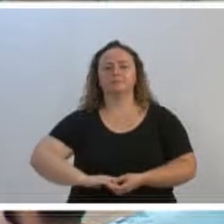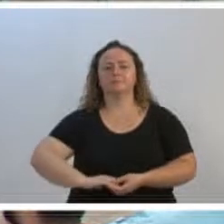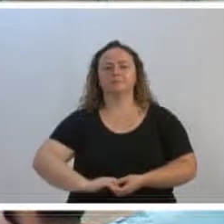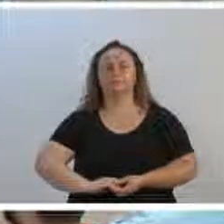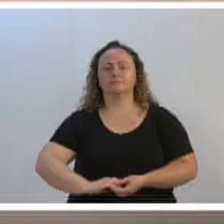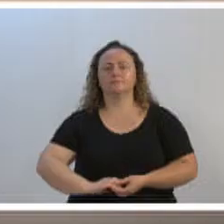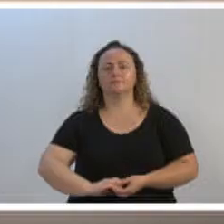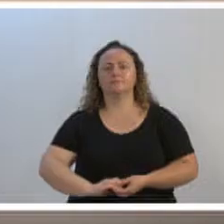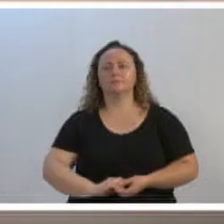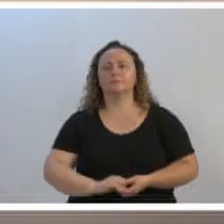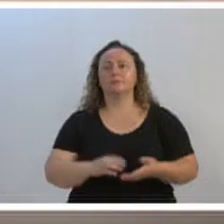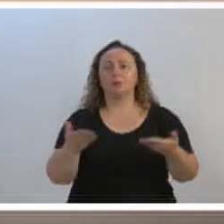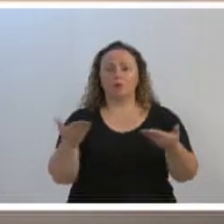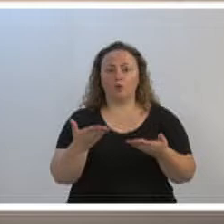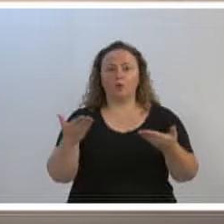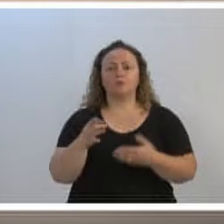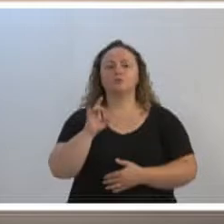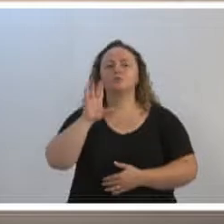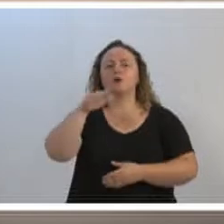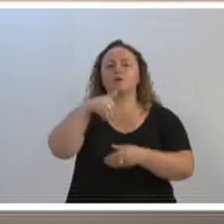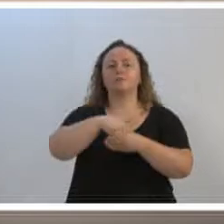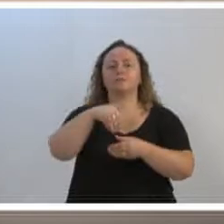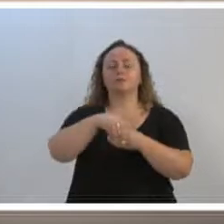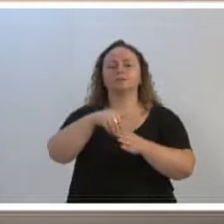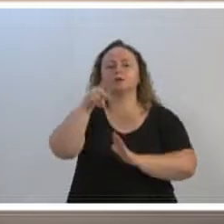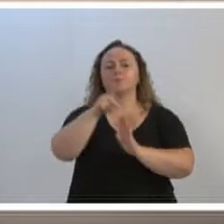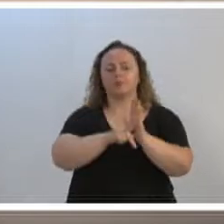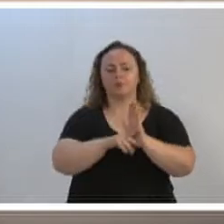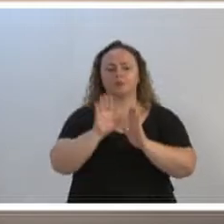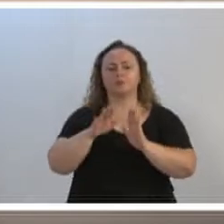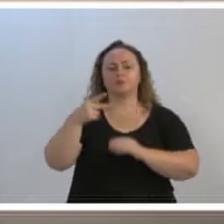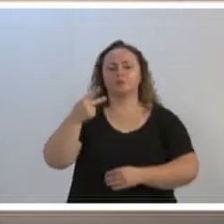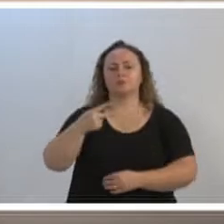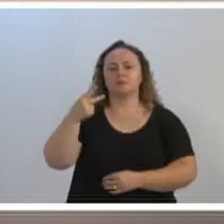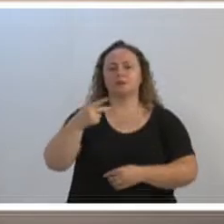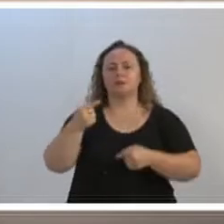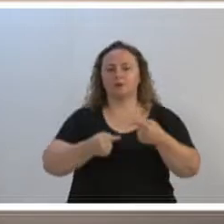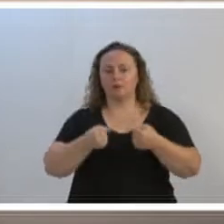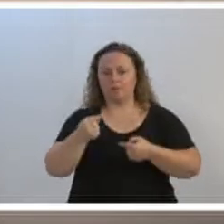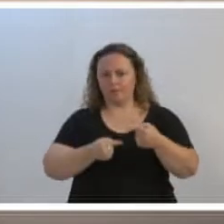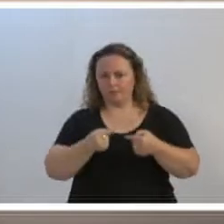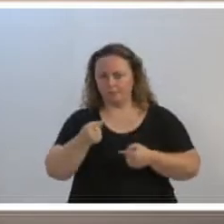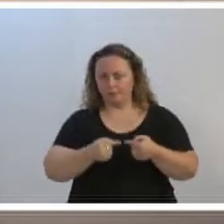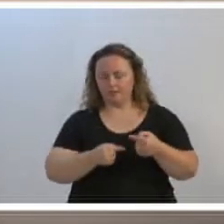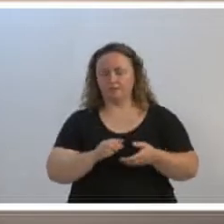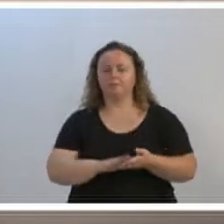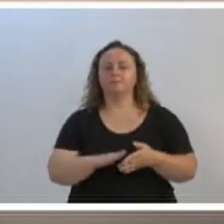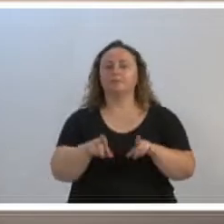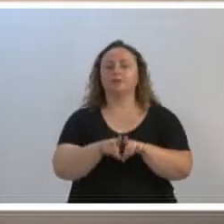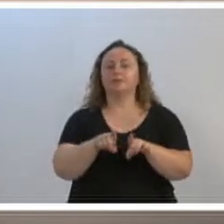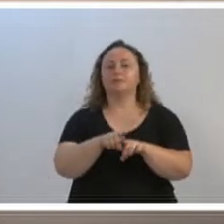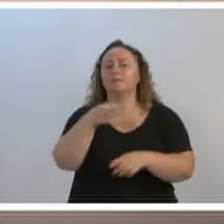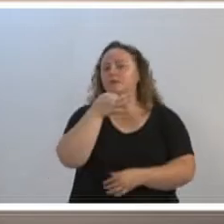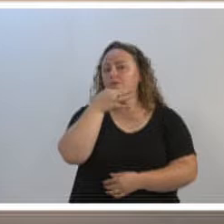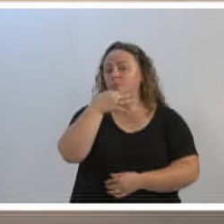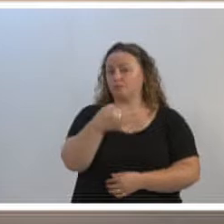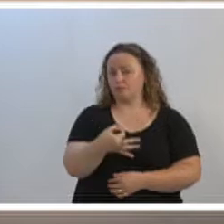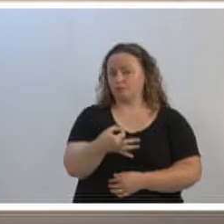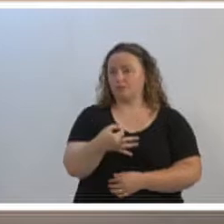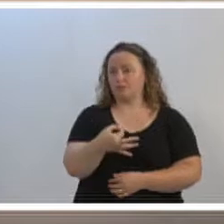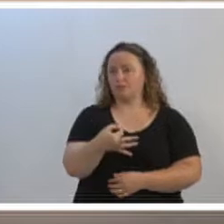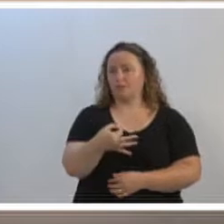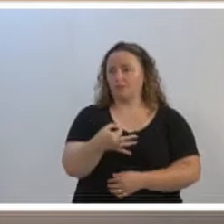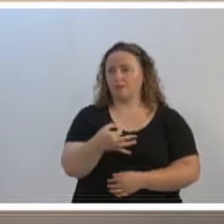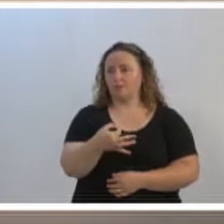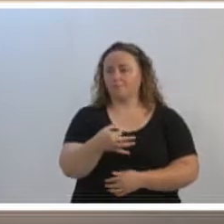vamos fazer a sessão hoje somente com a votação do projeto, que já está em segunda discussão. E a sugestão dada para a presidência